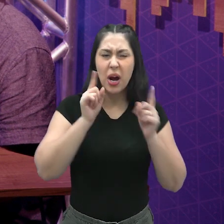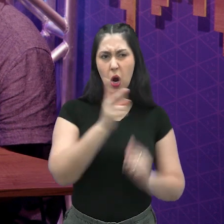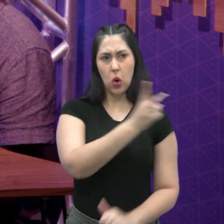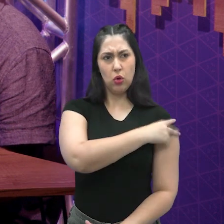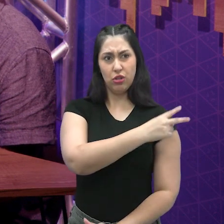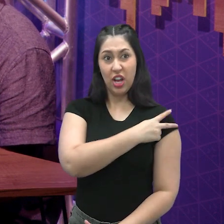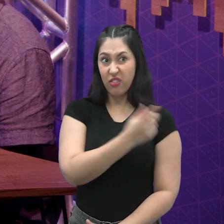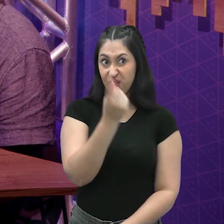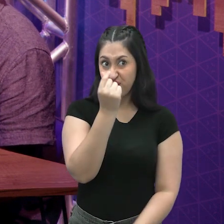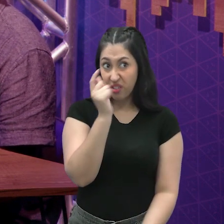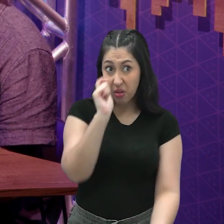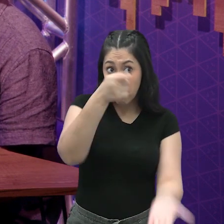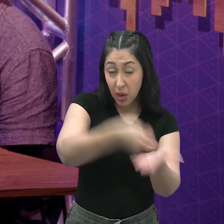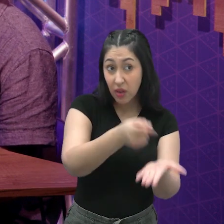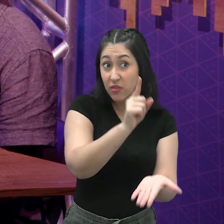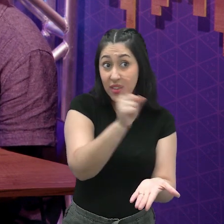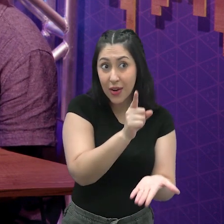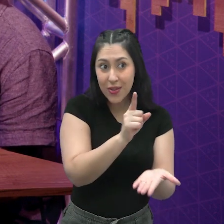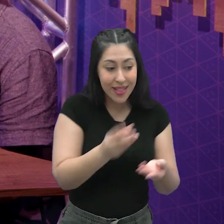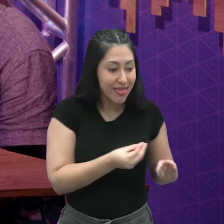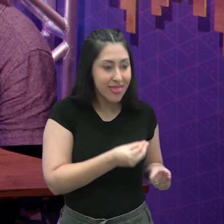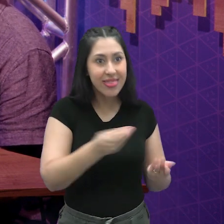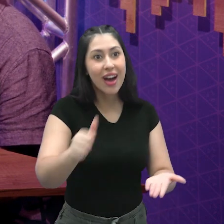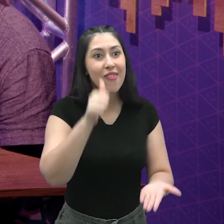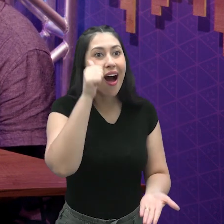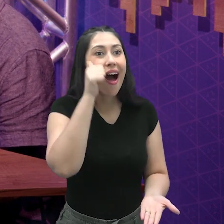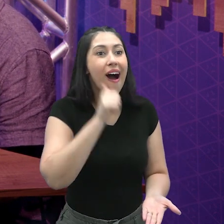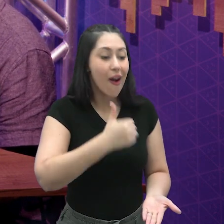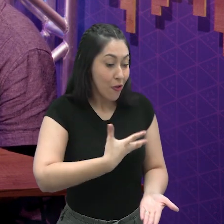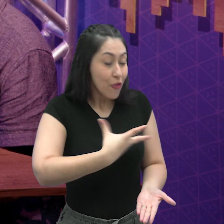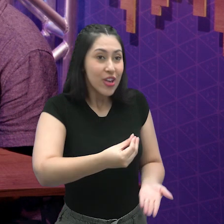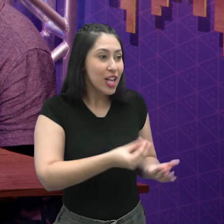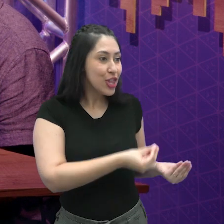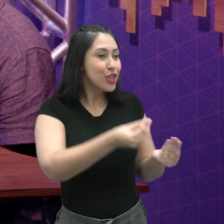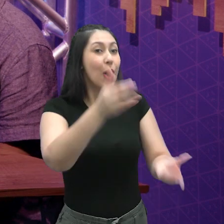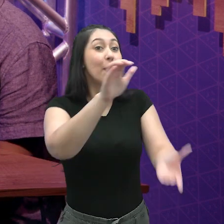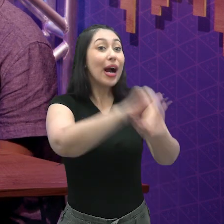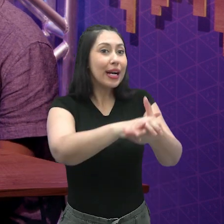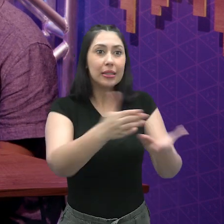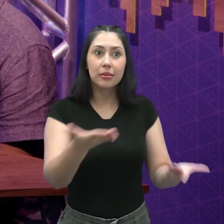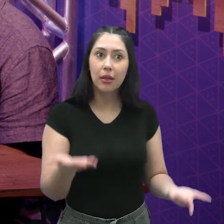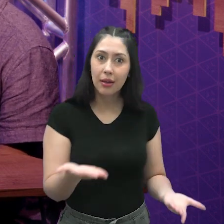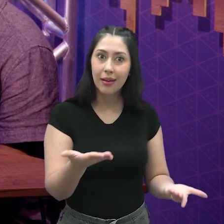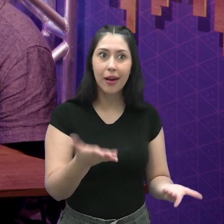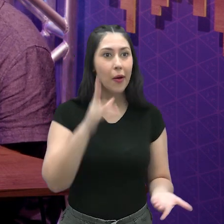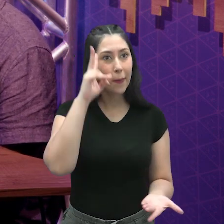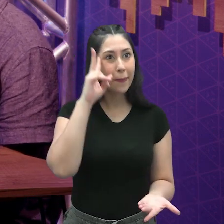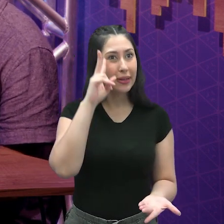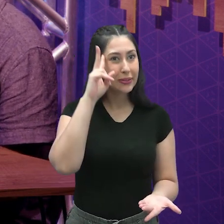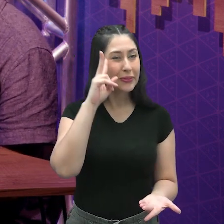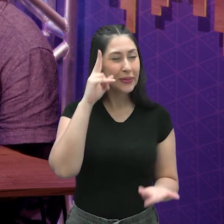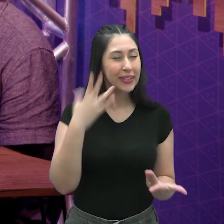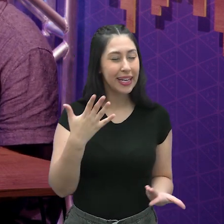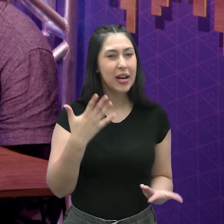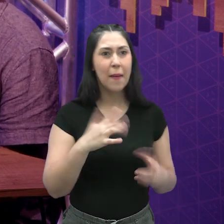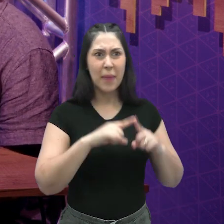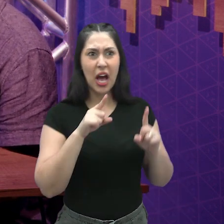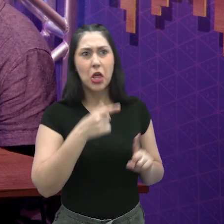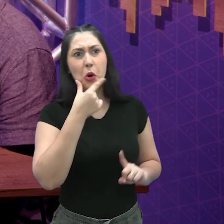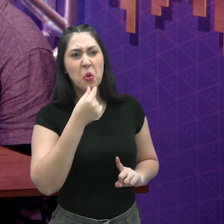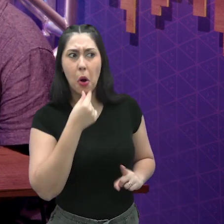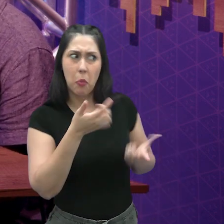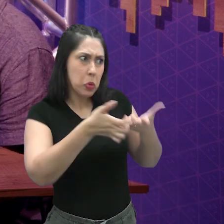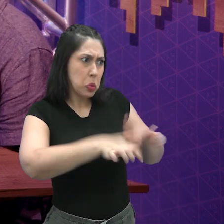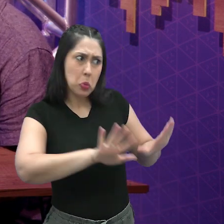de pagar em dinheiro, oferecia a mão das próprias filhas como um pagamento. Olha que interessante. Olha só. É um caos. E aí esse cara recusa a